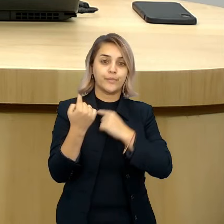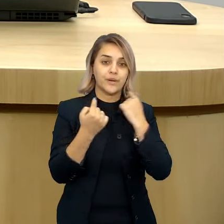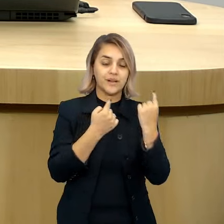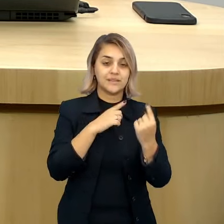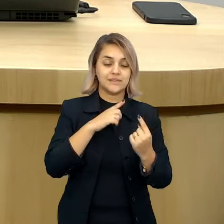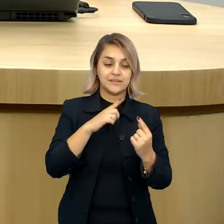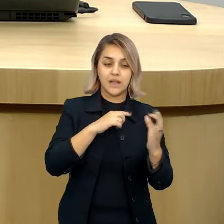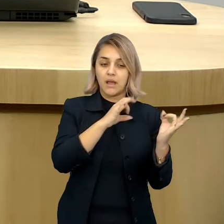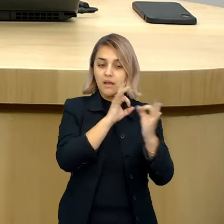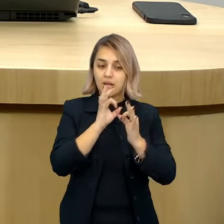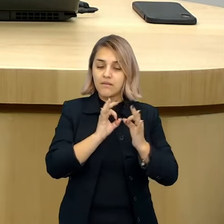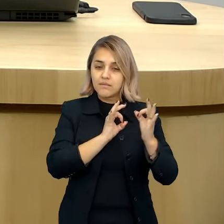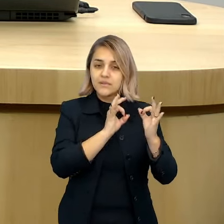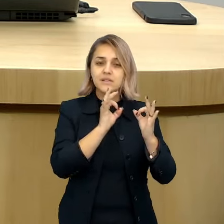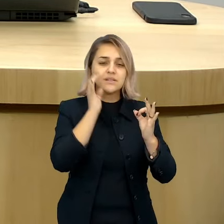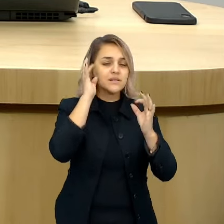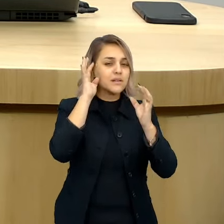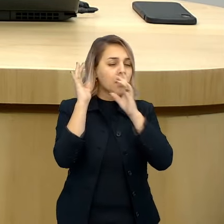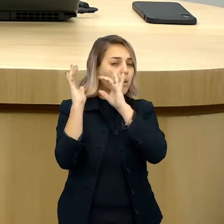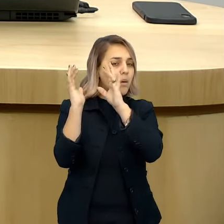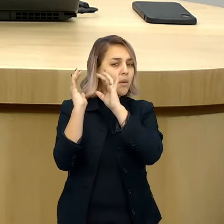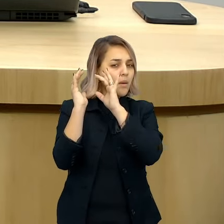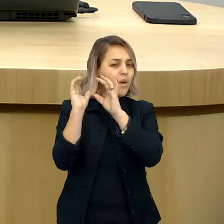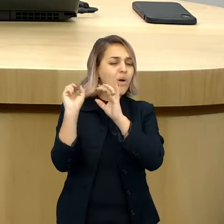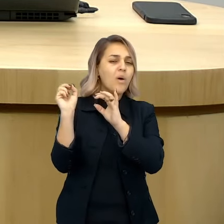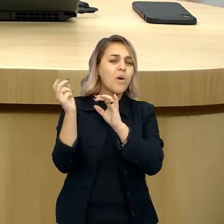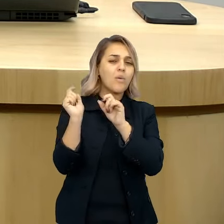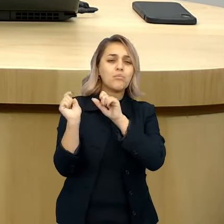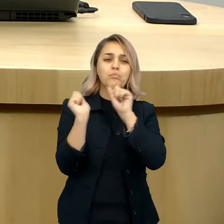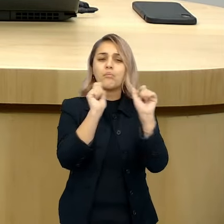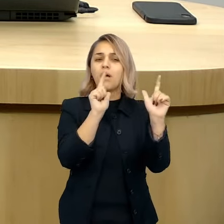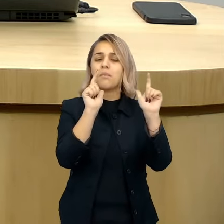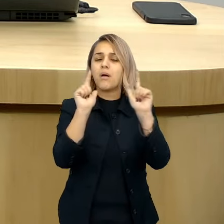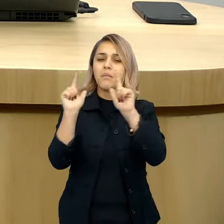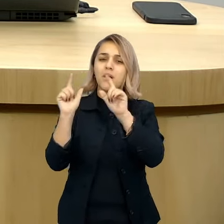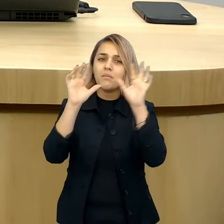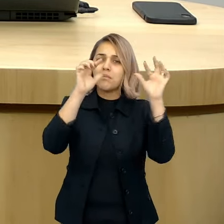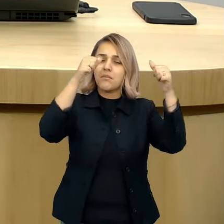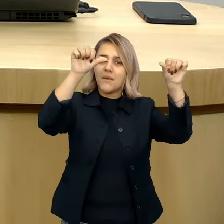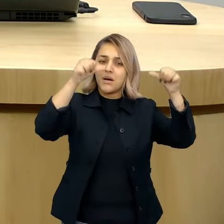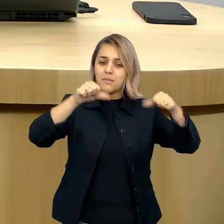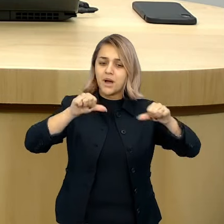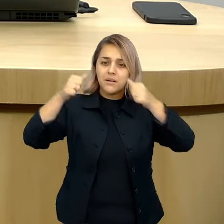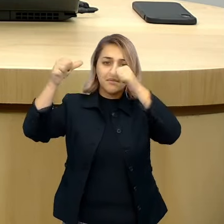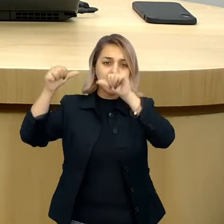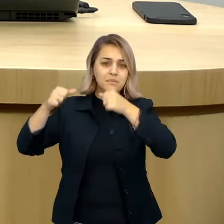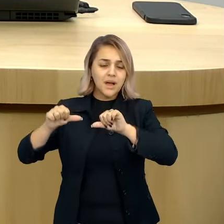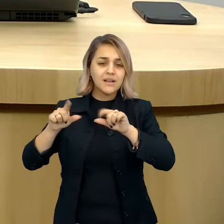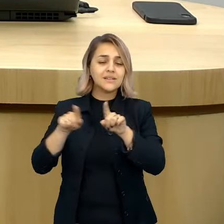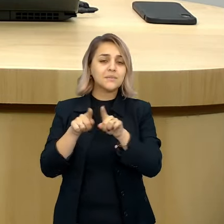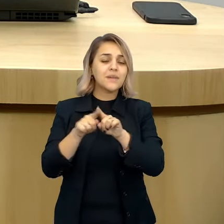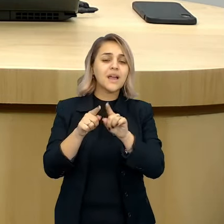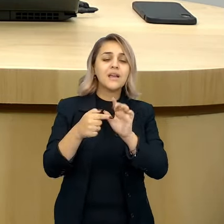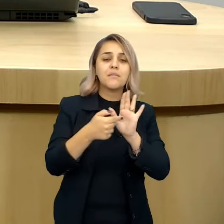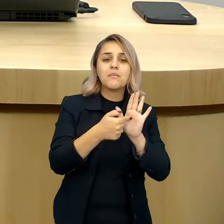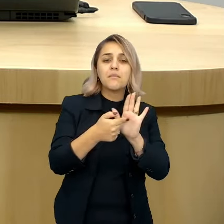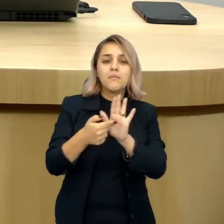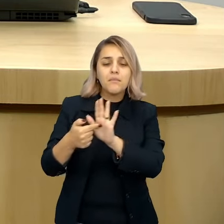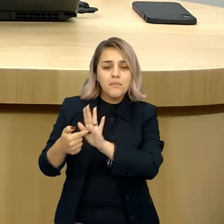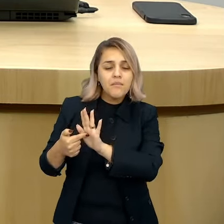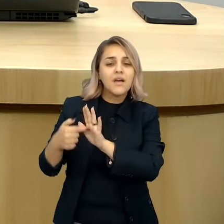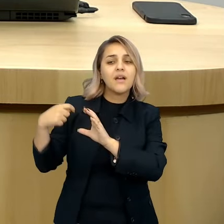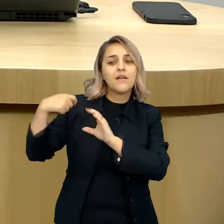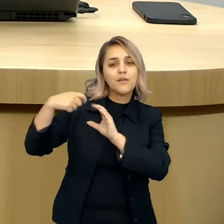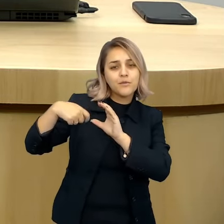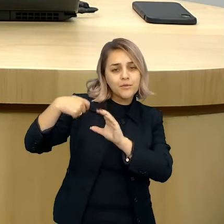sobre essa reflexão, ou cartazes de imagens, né, sobre isso, e até mesmo uma apresentação de um vídeo, né, trazendo aí